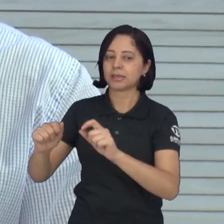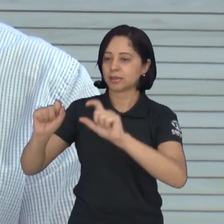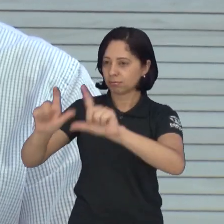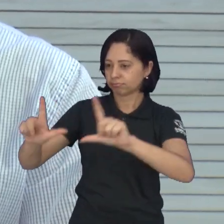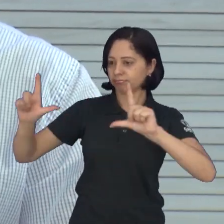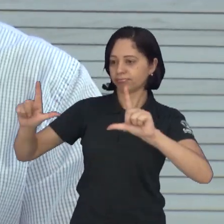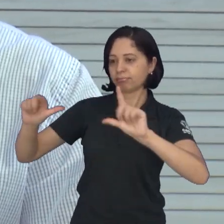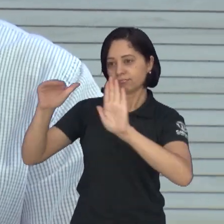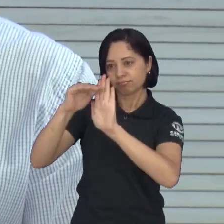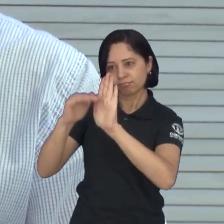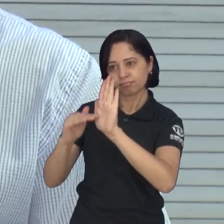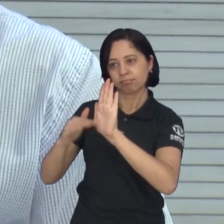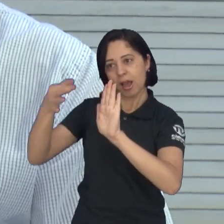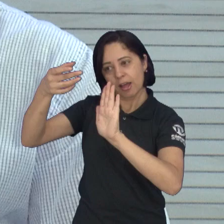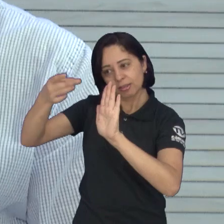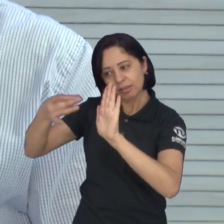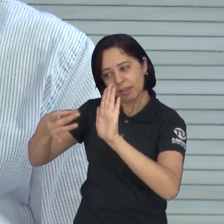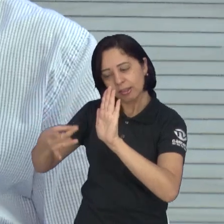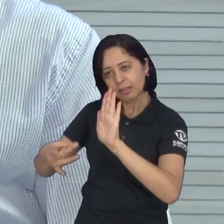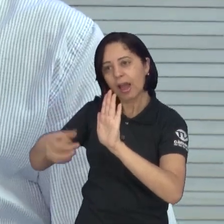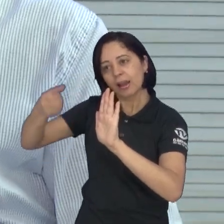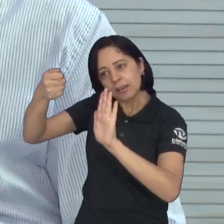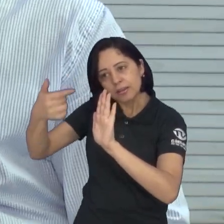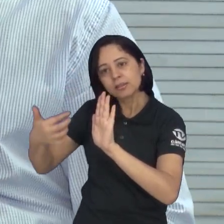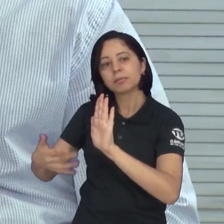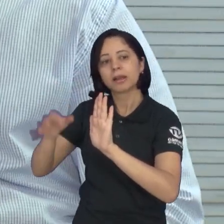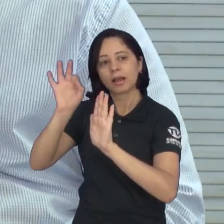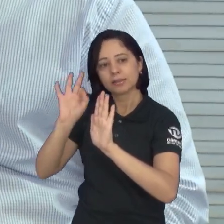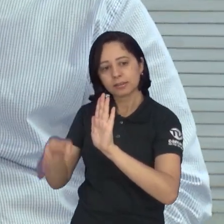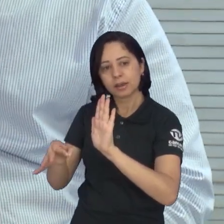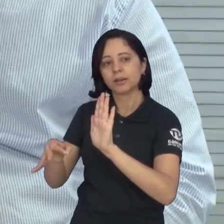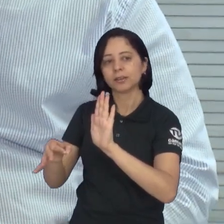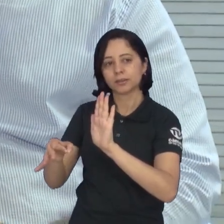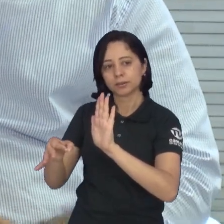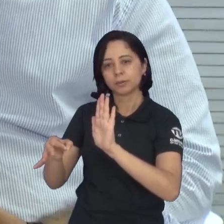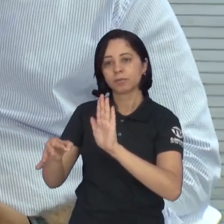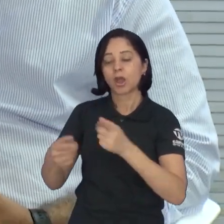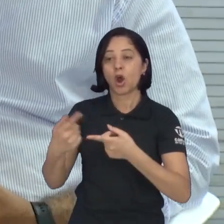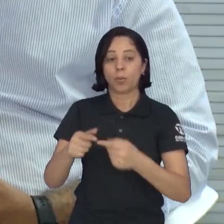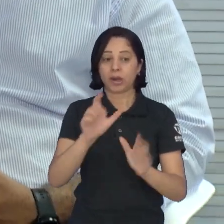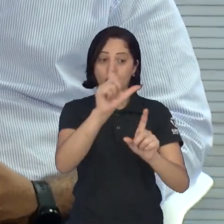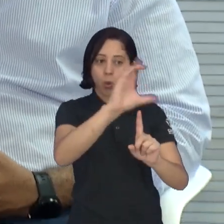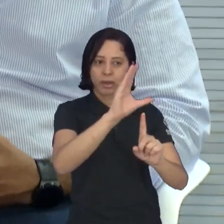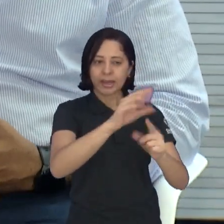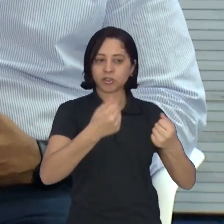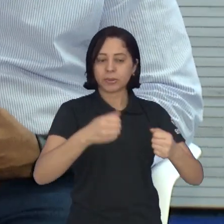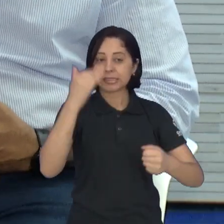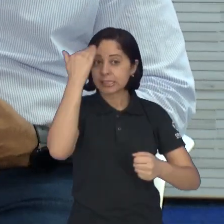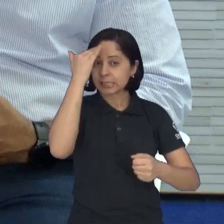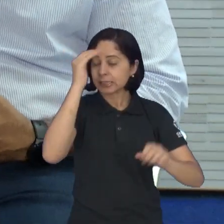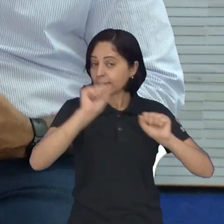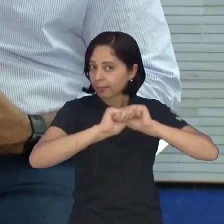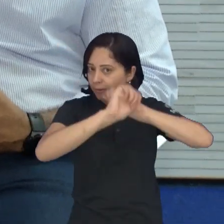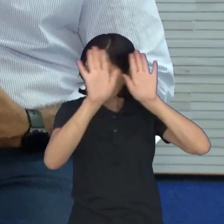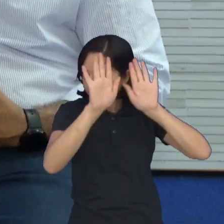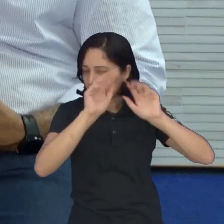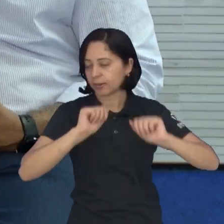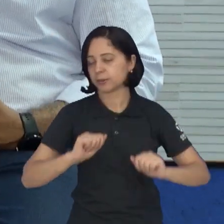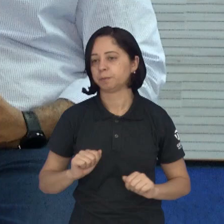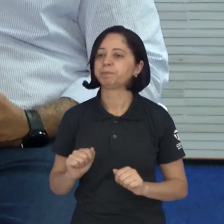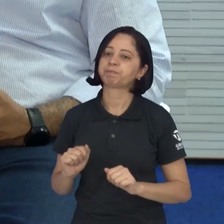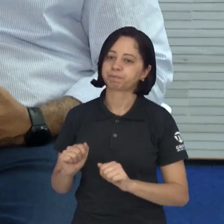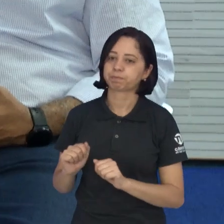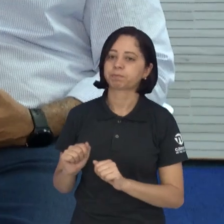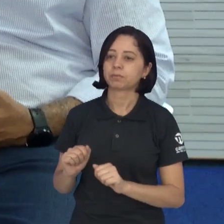divulgado de uma outra forma, para que ele possa ter certeza daquele benefício que ele vai ter. E uma coisa